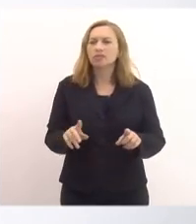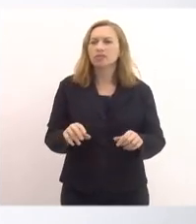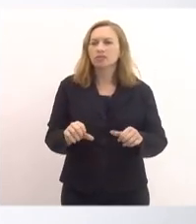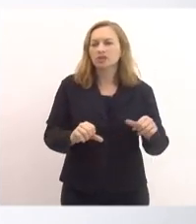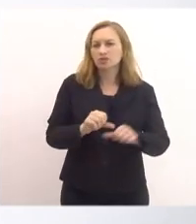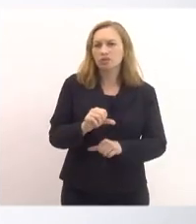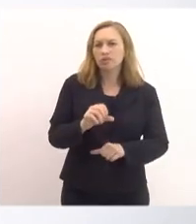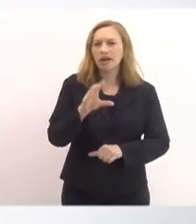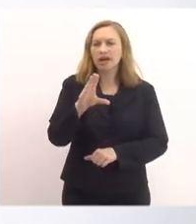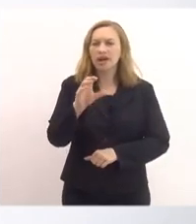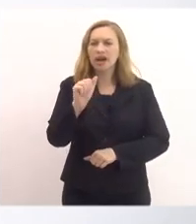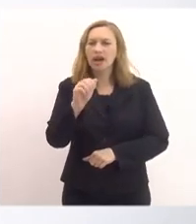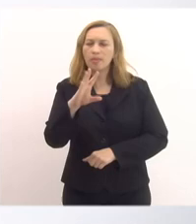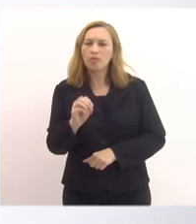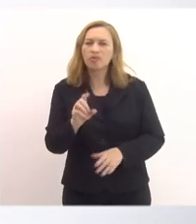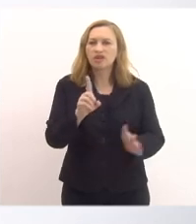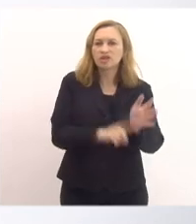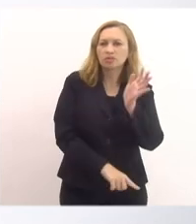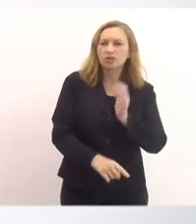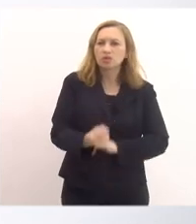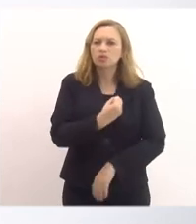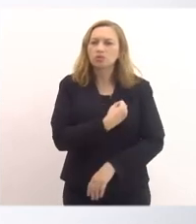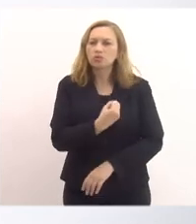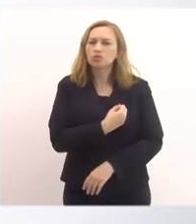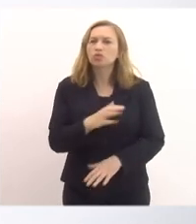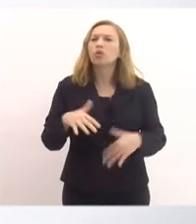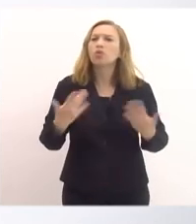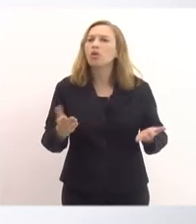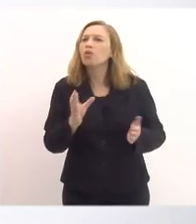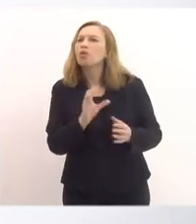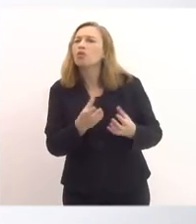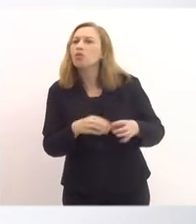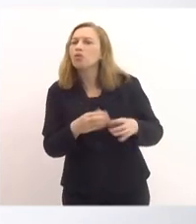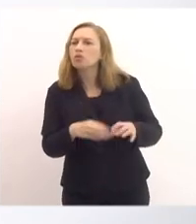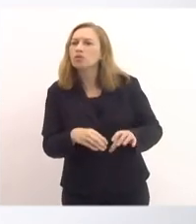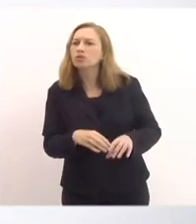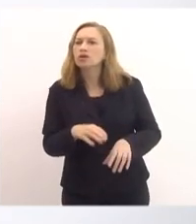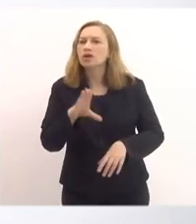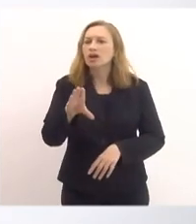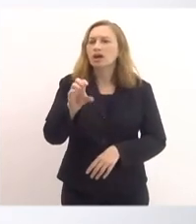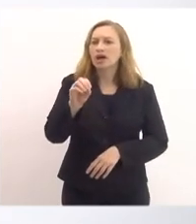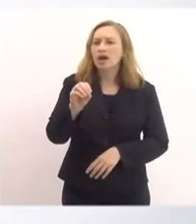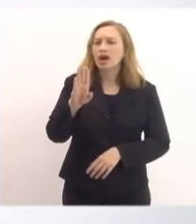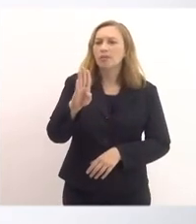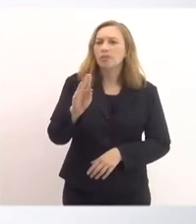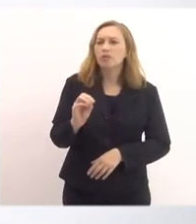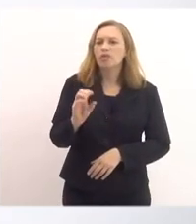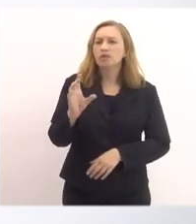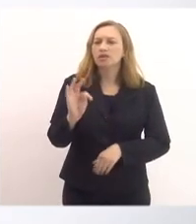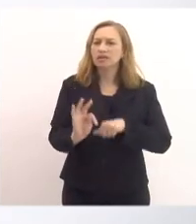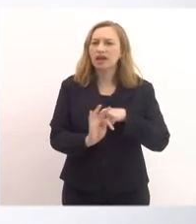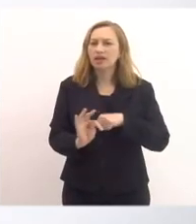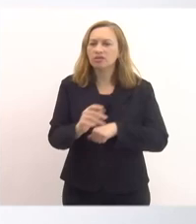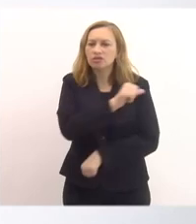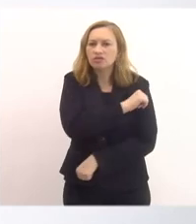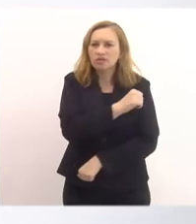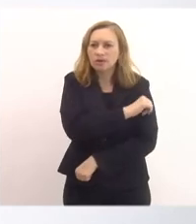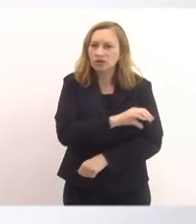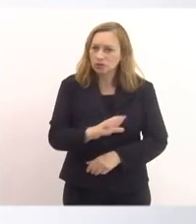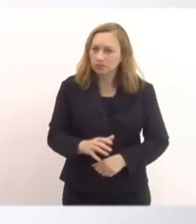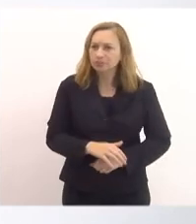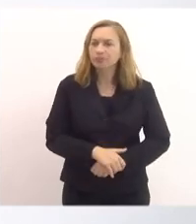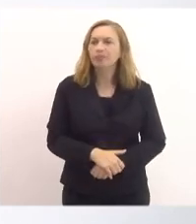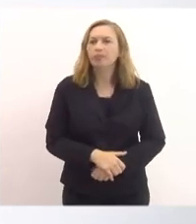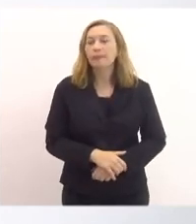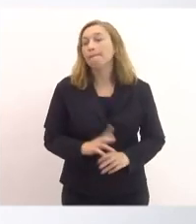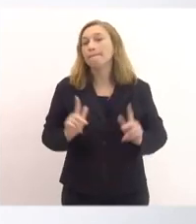que diminui o número de vagas, né? Porque. Qual concurso é esse? De cabo técnico e enfermagem. Só que recai